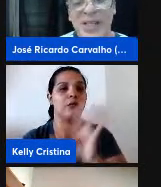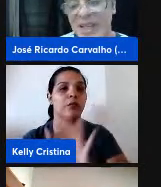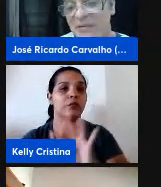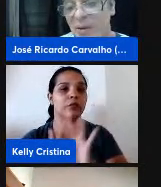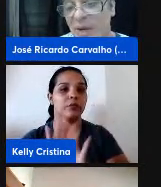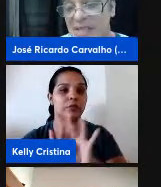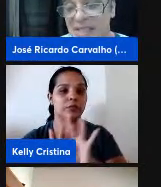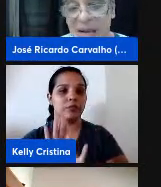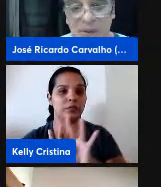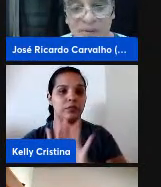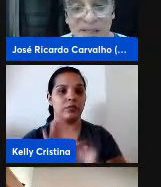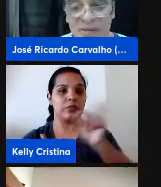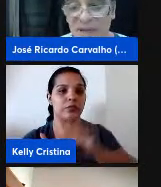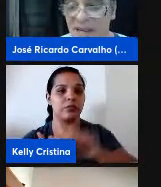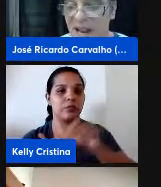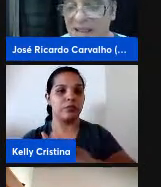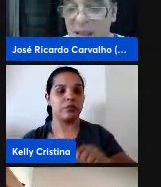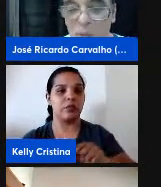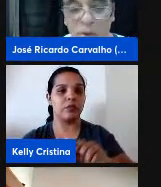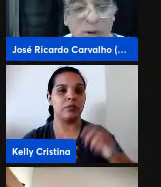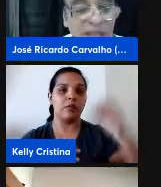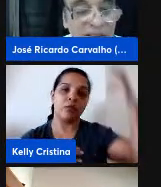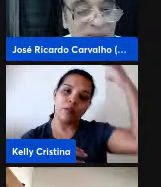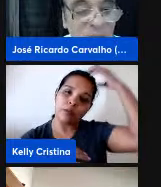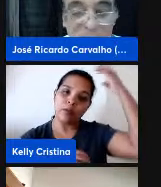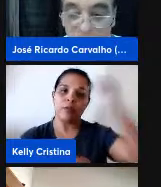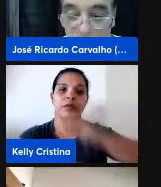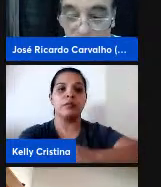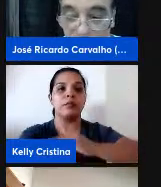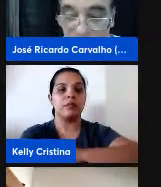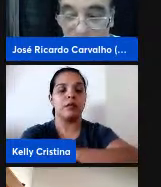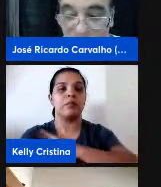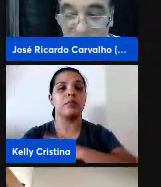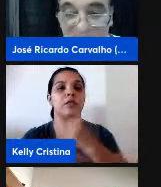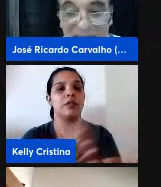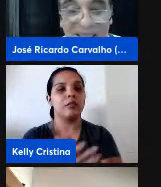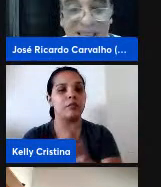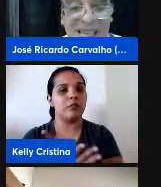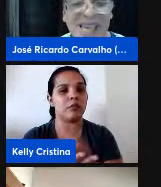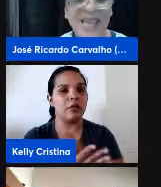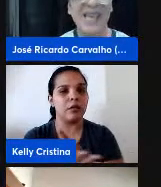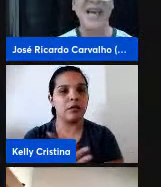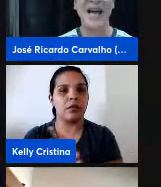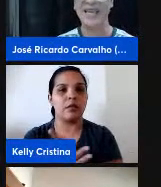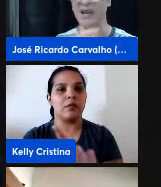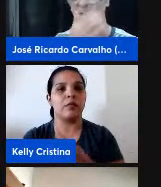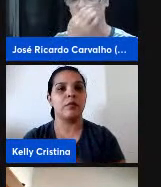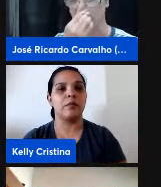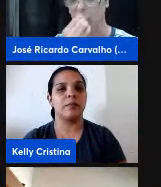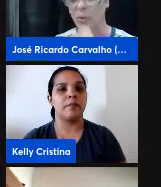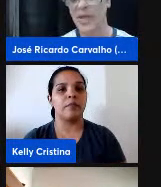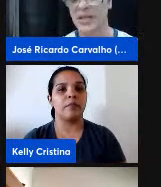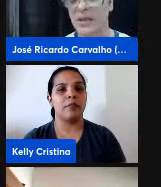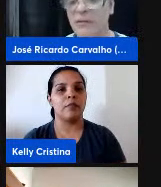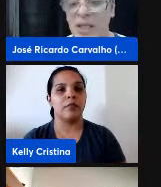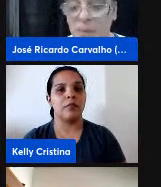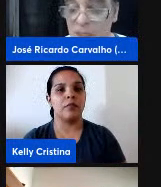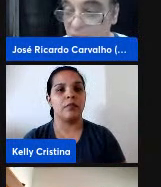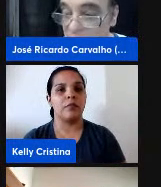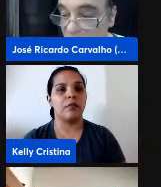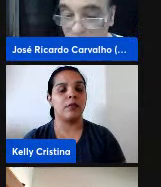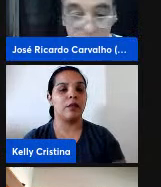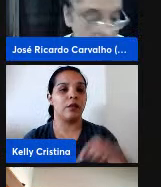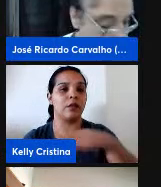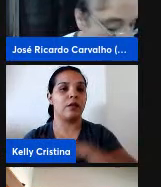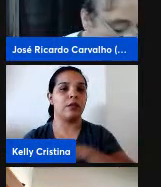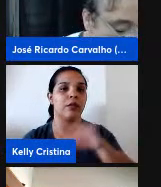eles escreveram o Rei Sapo, se vocês verem, ele tem muito E o tempo todo. E aqui eu tenho o texto que, infelizmente,